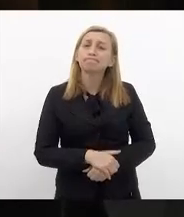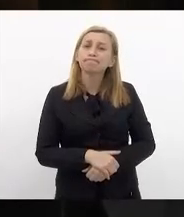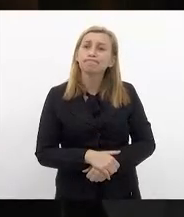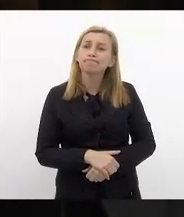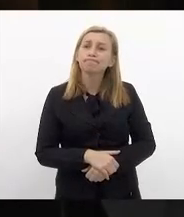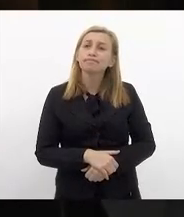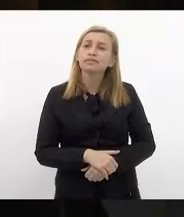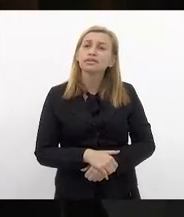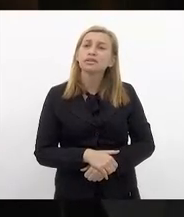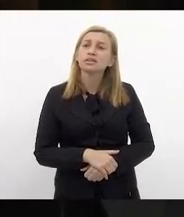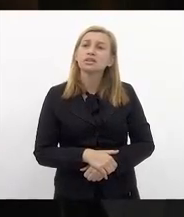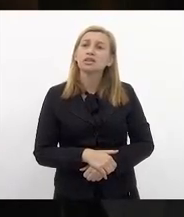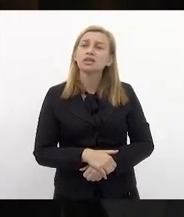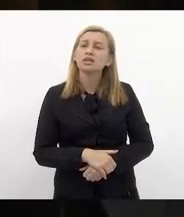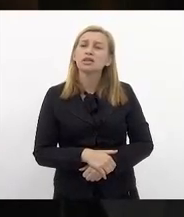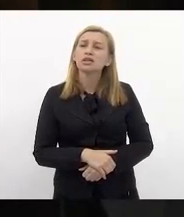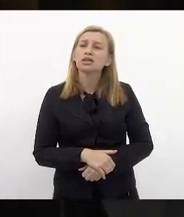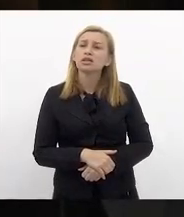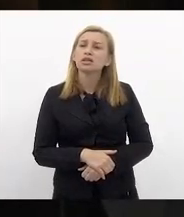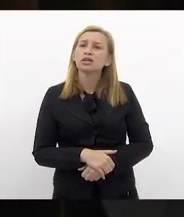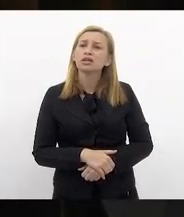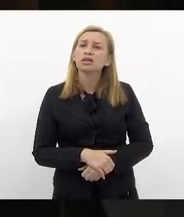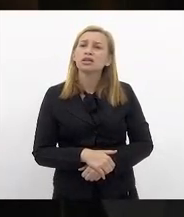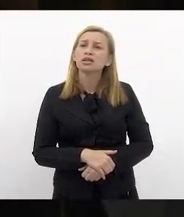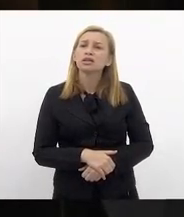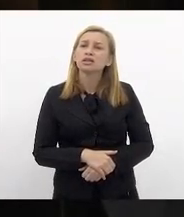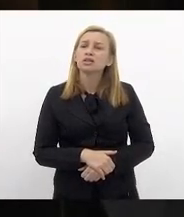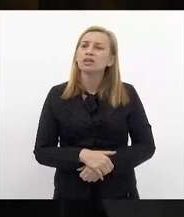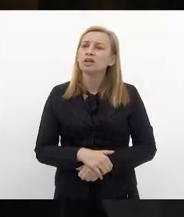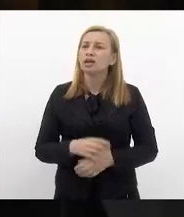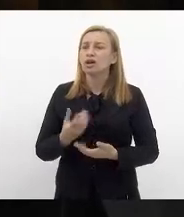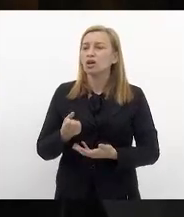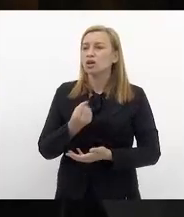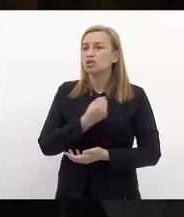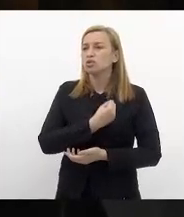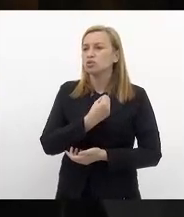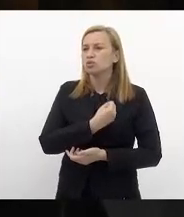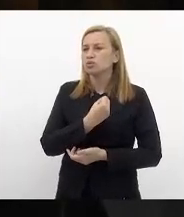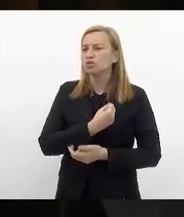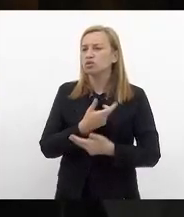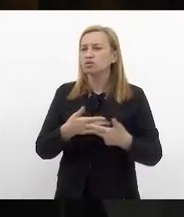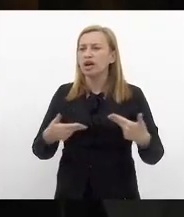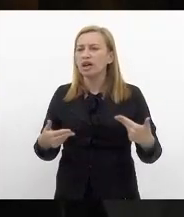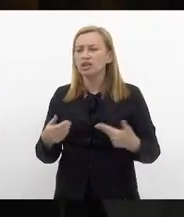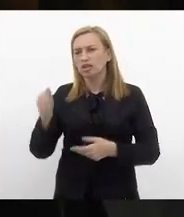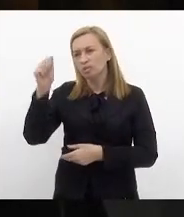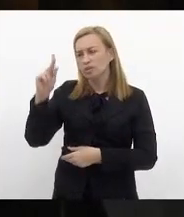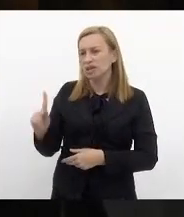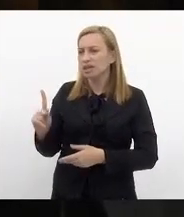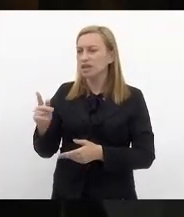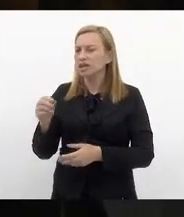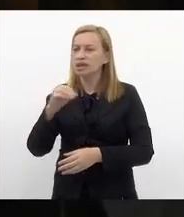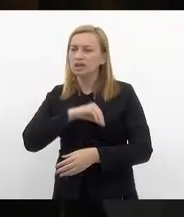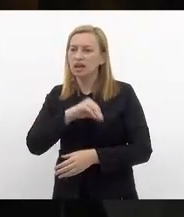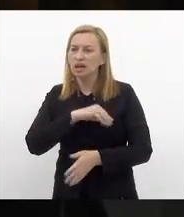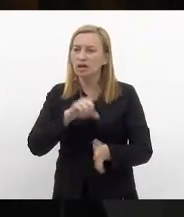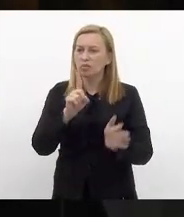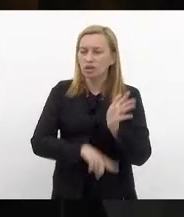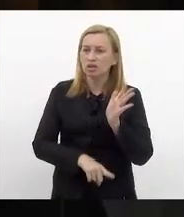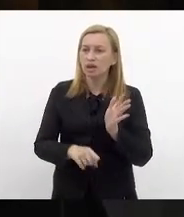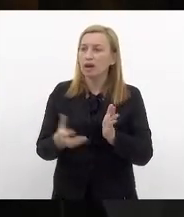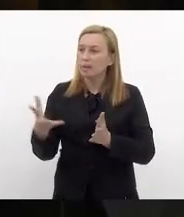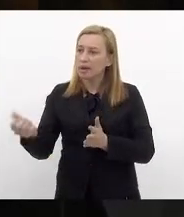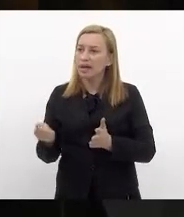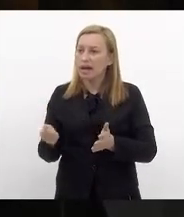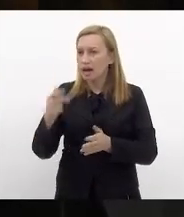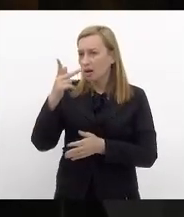uma taxação dos aposentados que ganham menos de 5 salários mínimos. É pegar o aposentado,